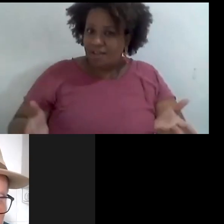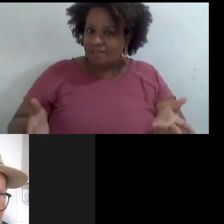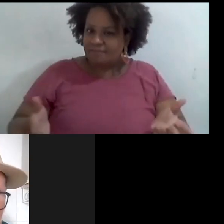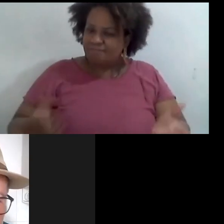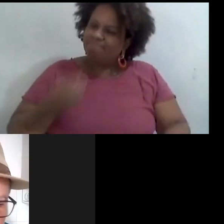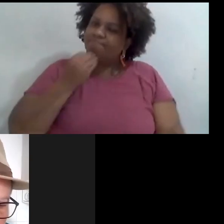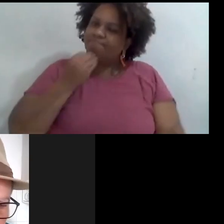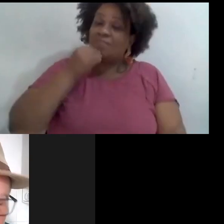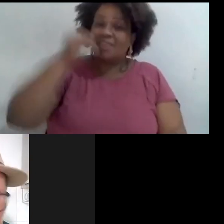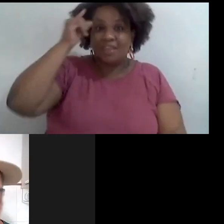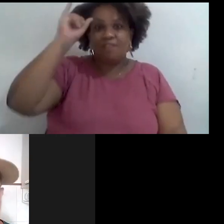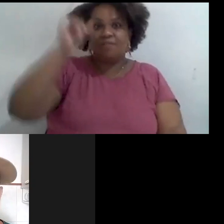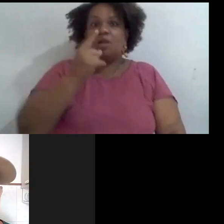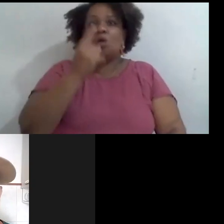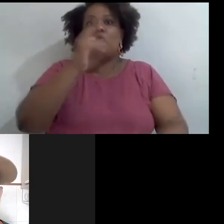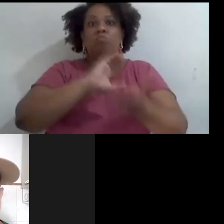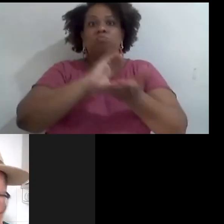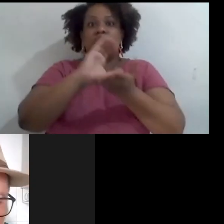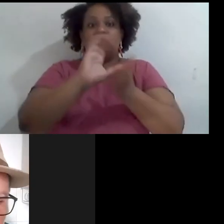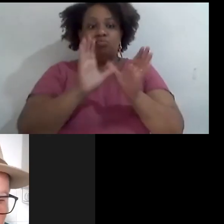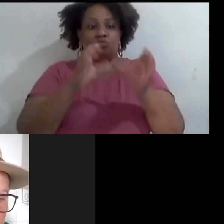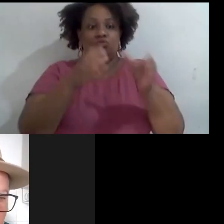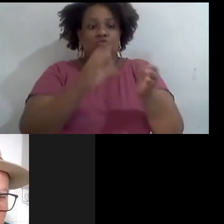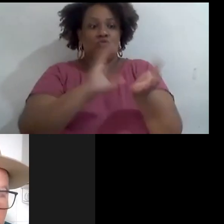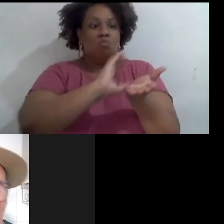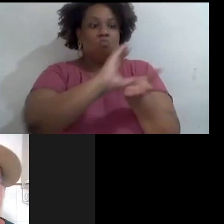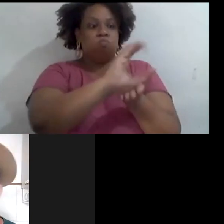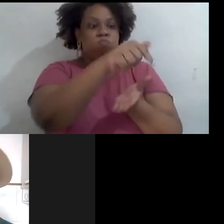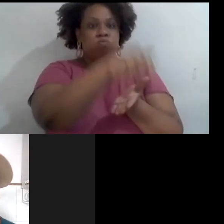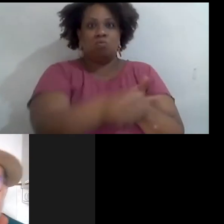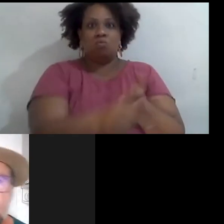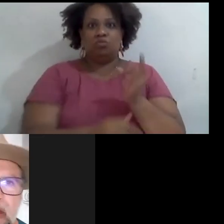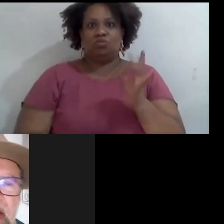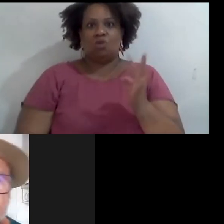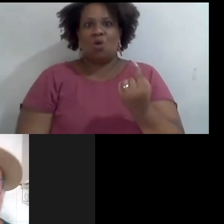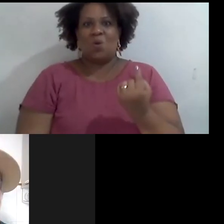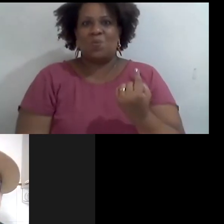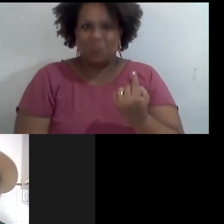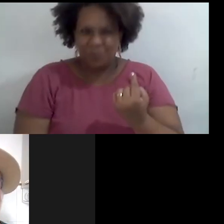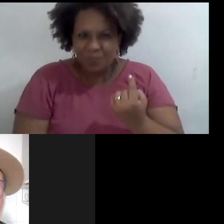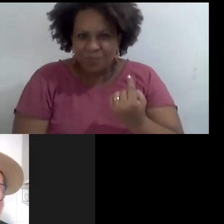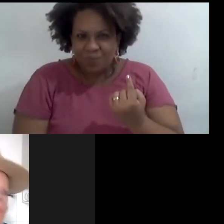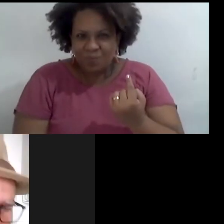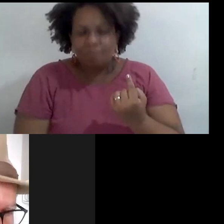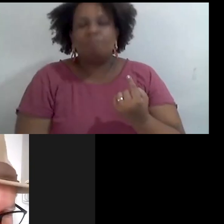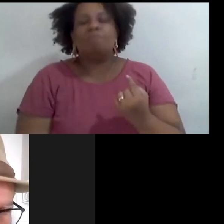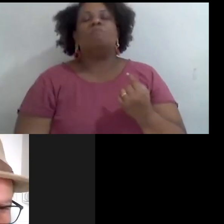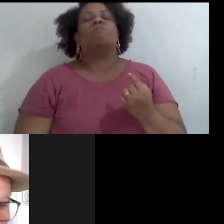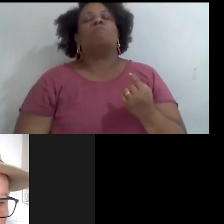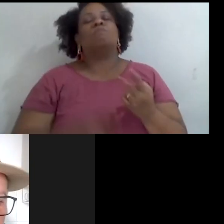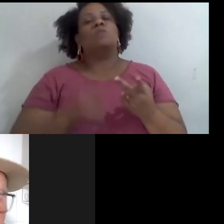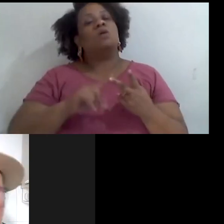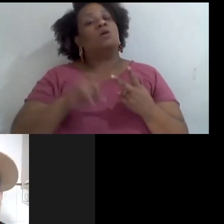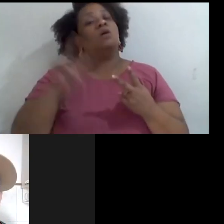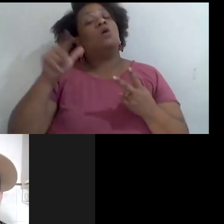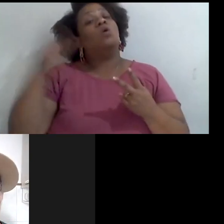essa centralização de distribuição de recursos? Uma outra coisa que eu fico muito preocupado,